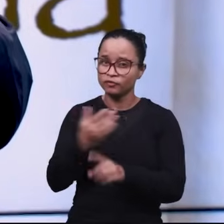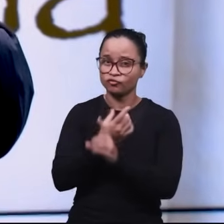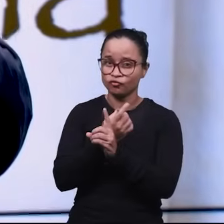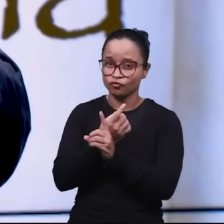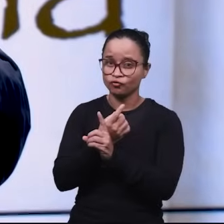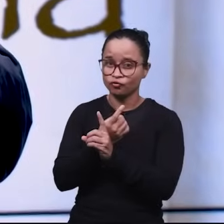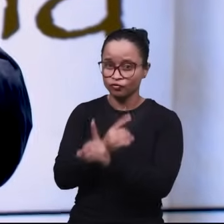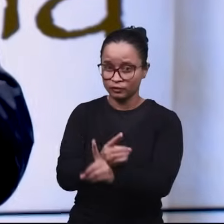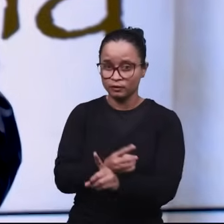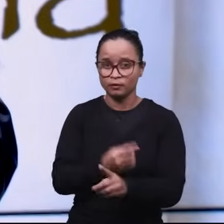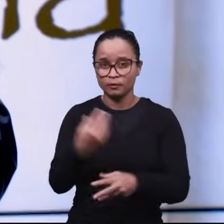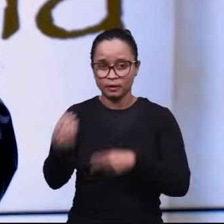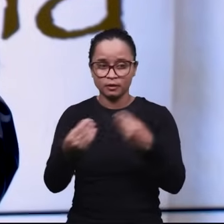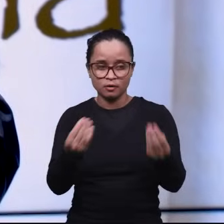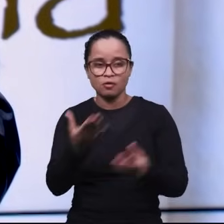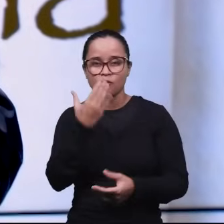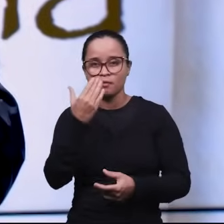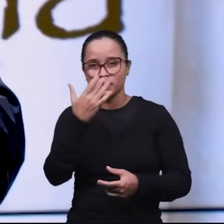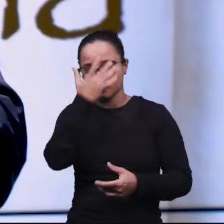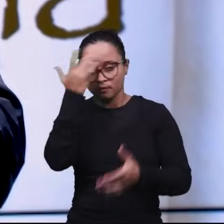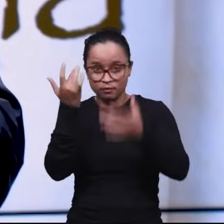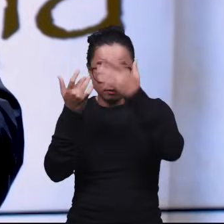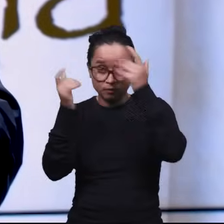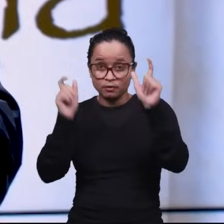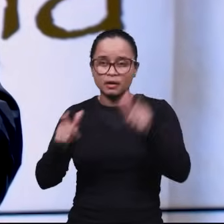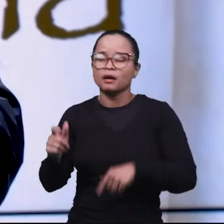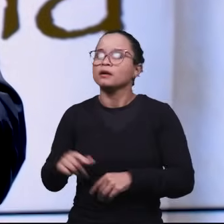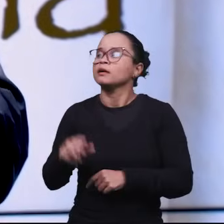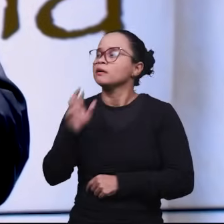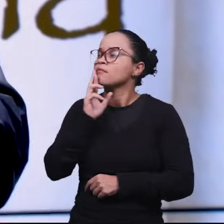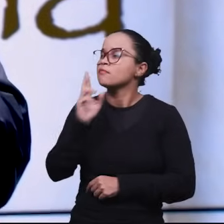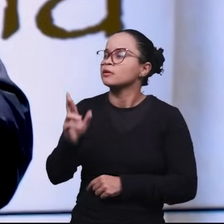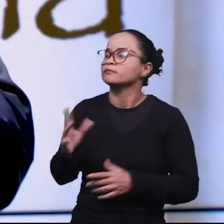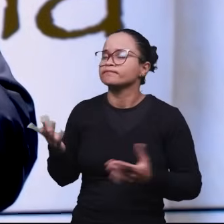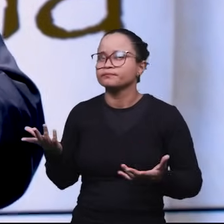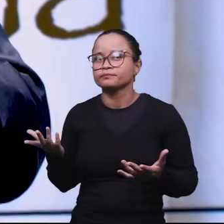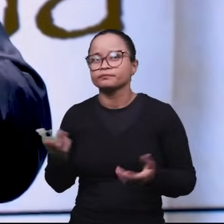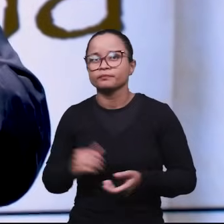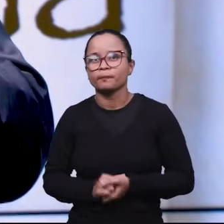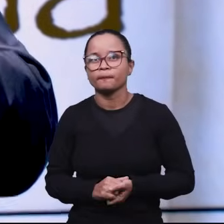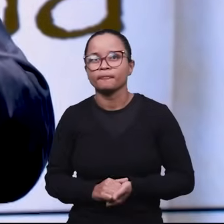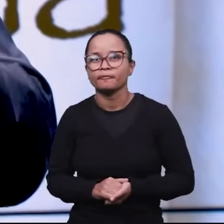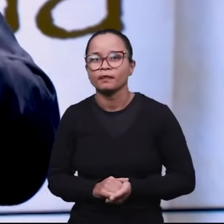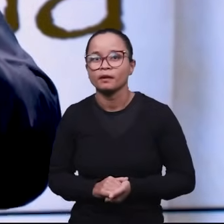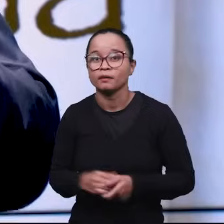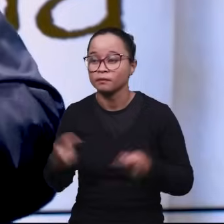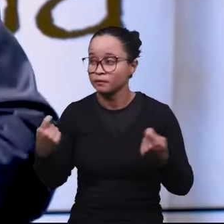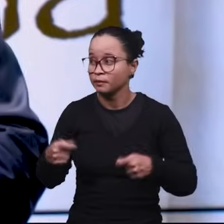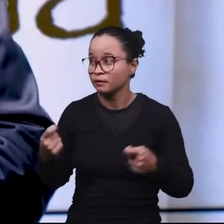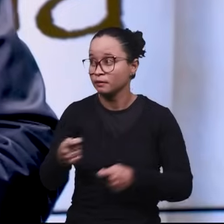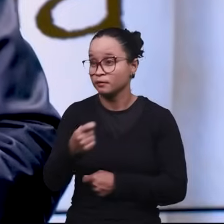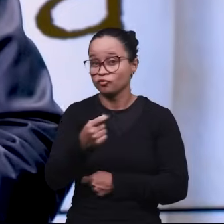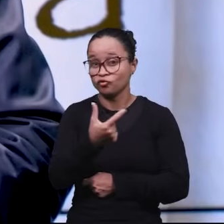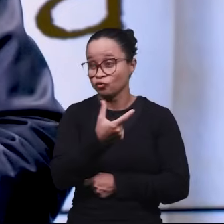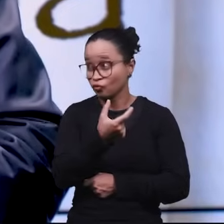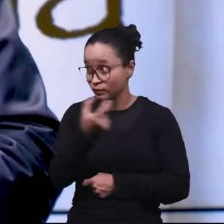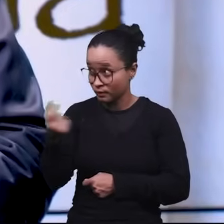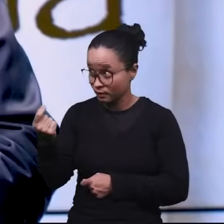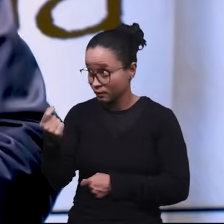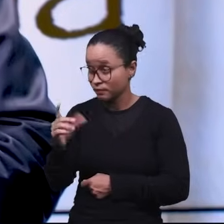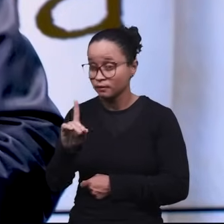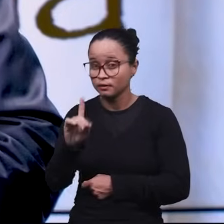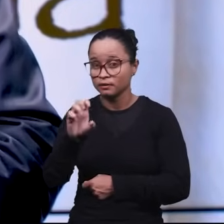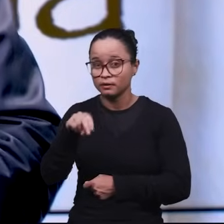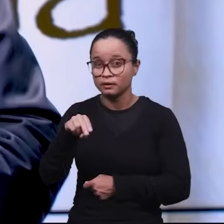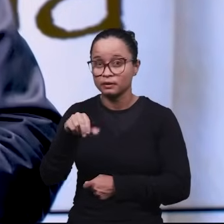alimentem as pessoas. E eles respondem que precisam de 200 denários. Isso